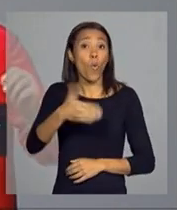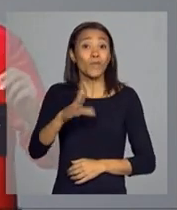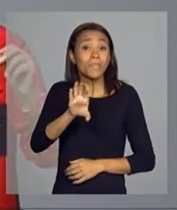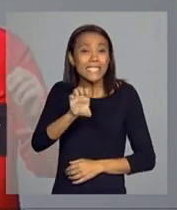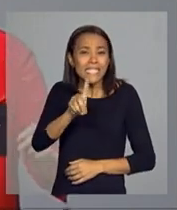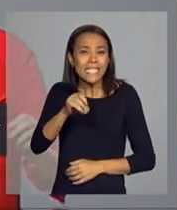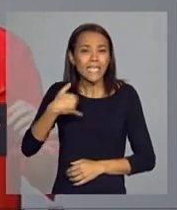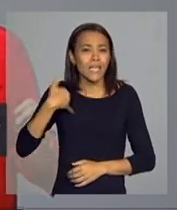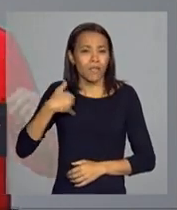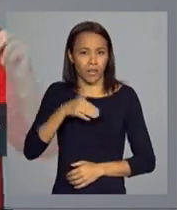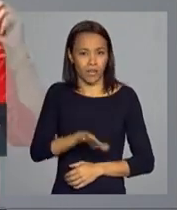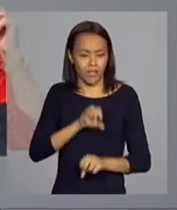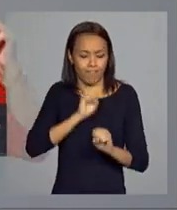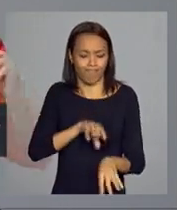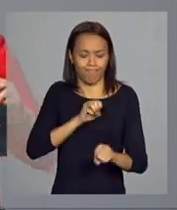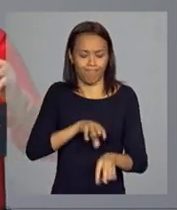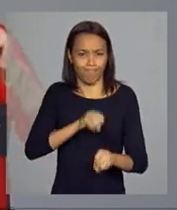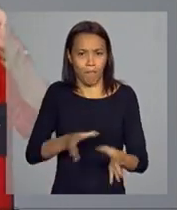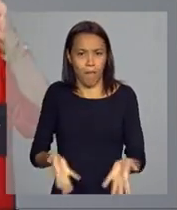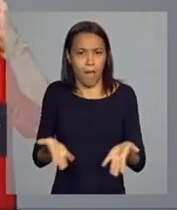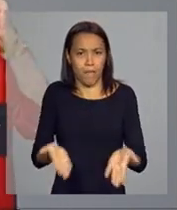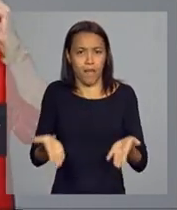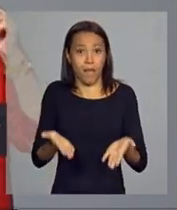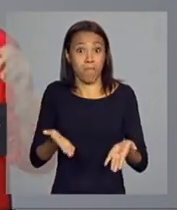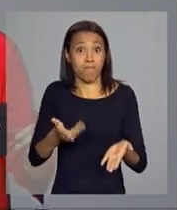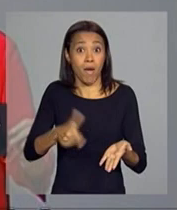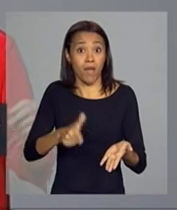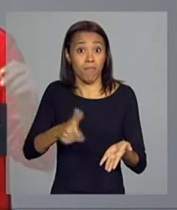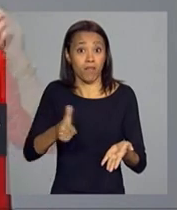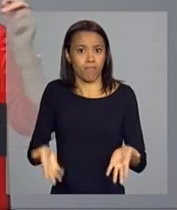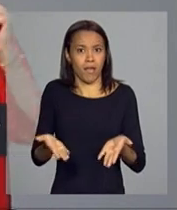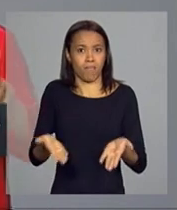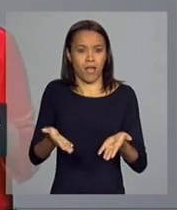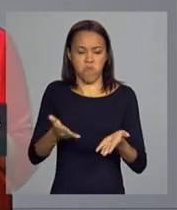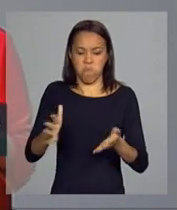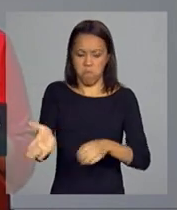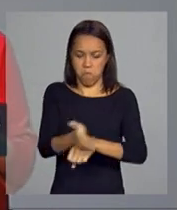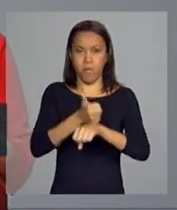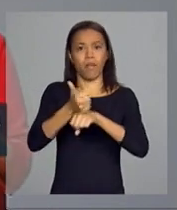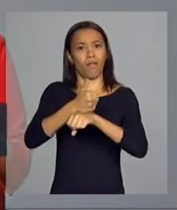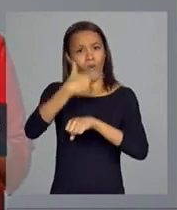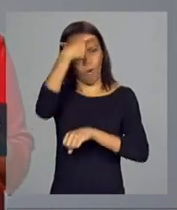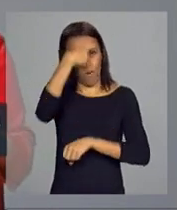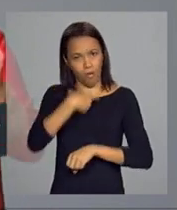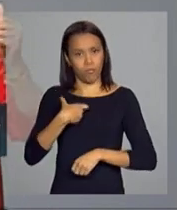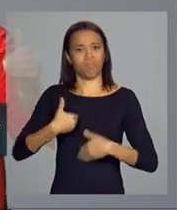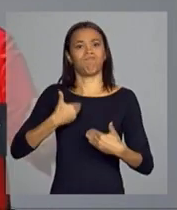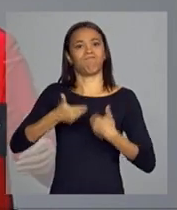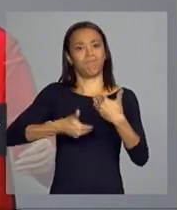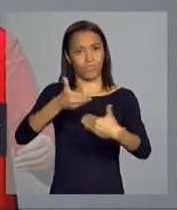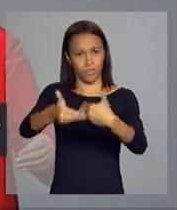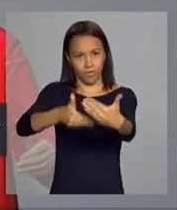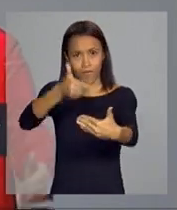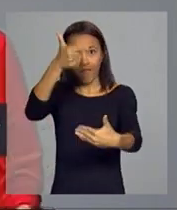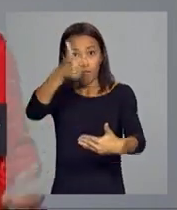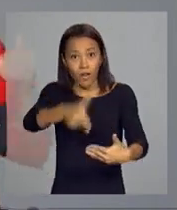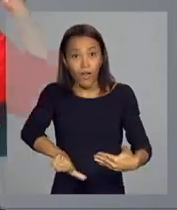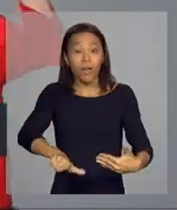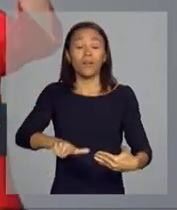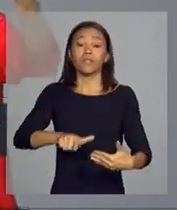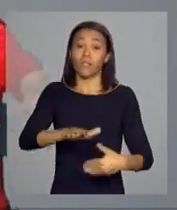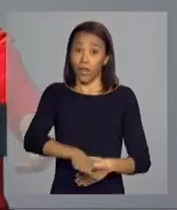é estimulada, mais e maior é o seu desenvolvimento. Mais ela se